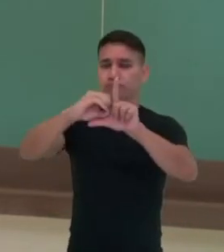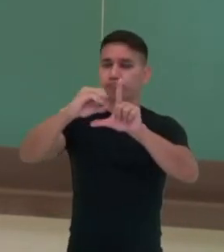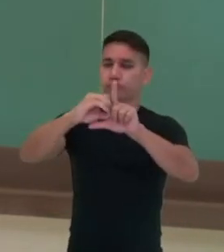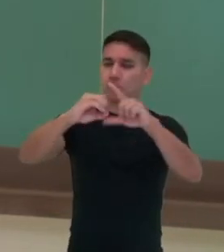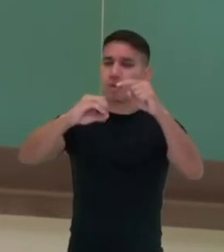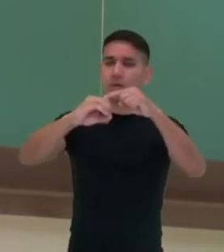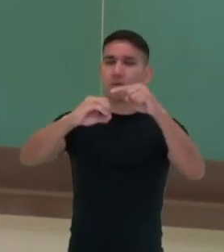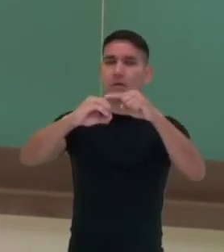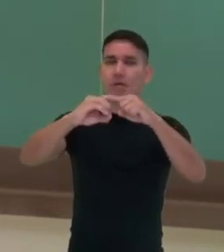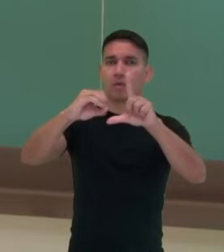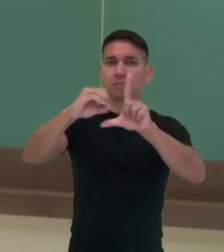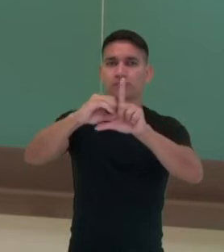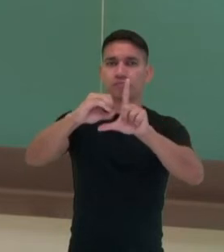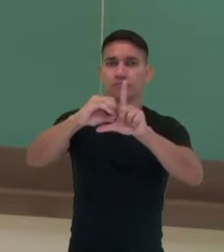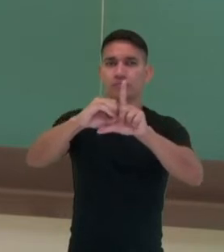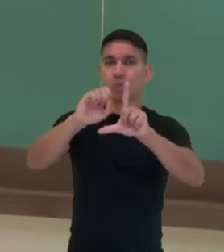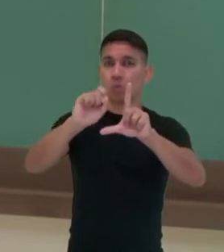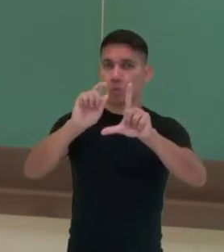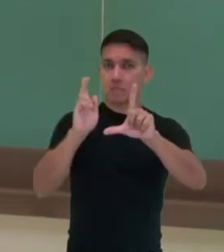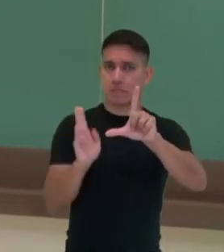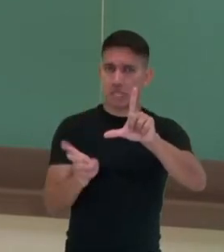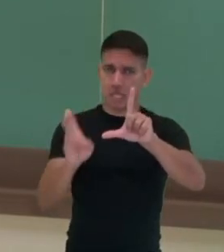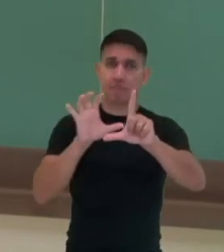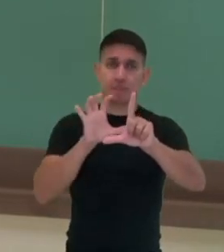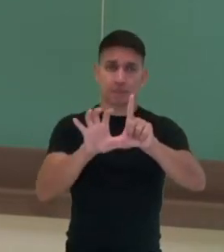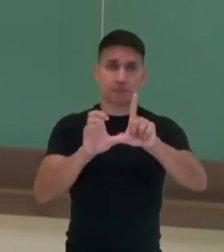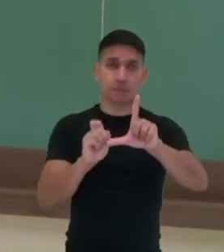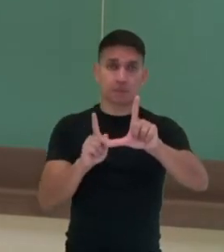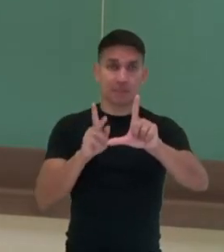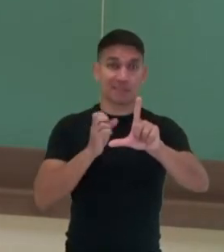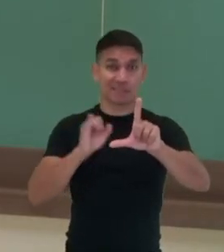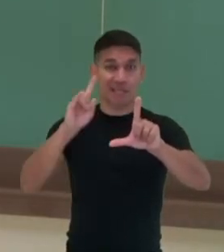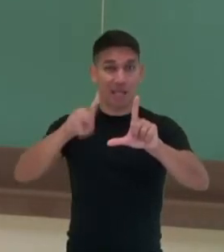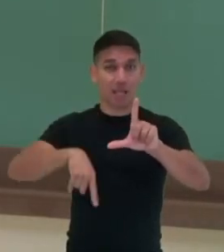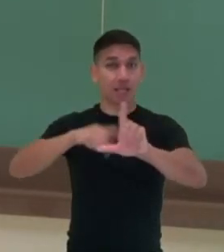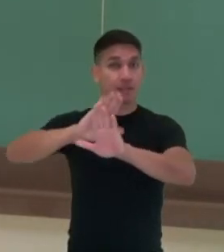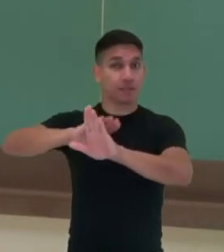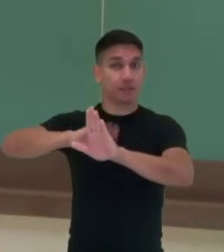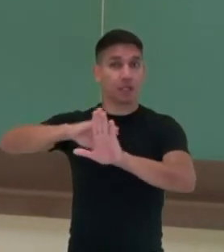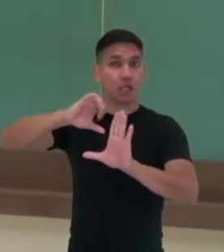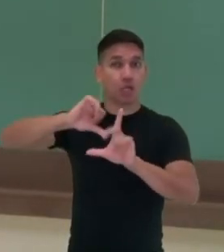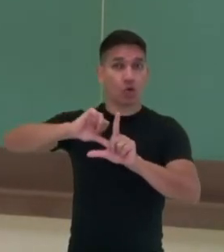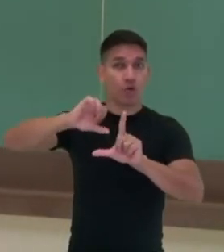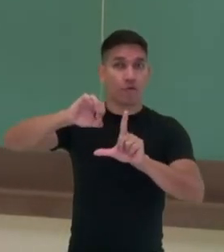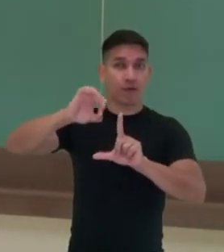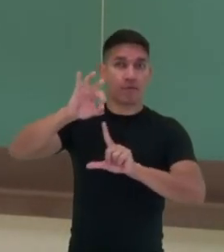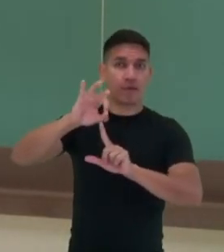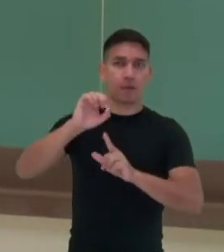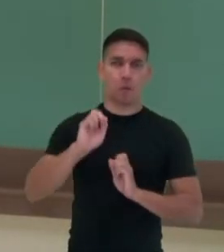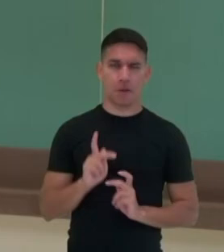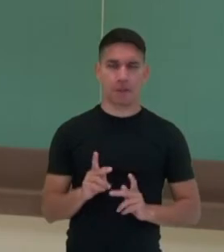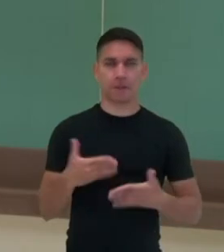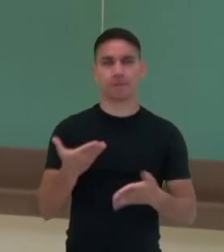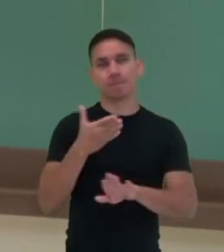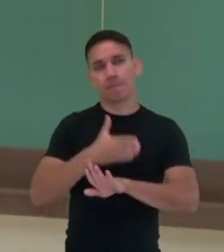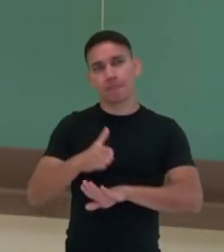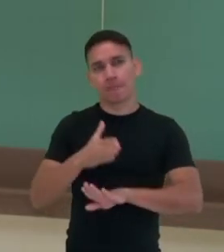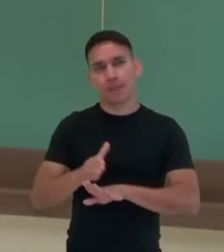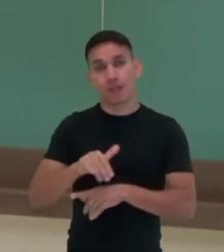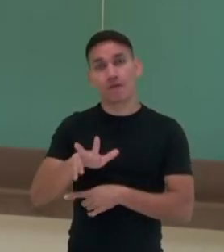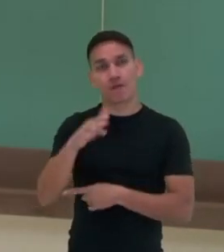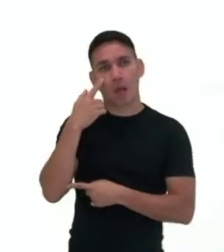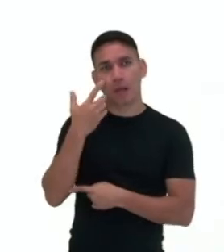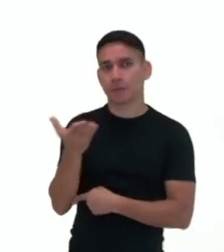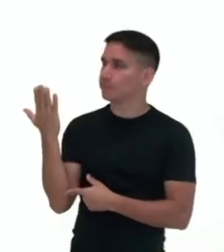desse quadradinho com a bolinha no meio. Sempre tem essa indicação quando ele é 90, tá bom? Então tá jóia. Que tal a gente praticar mais um pouquinho? Então, olha